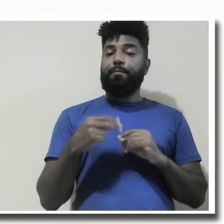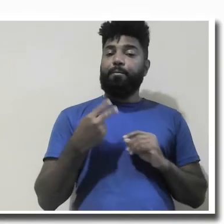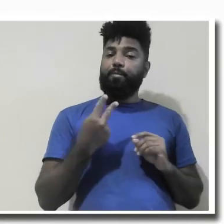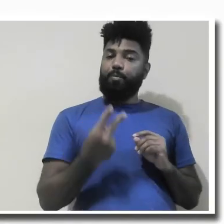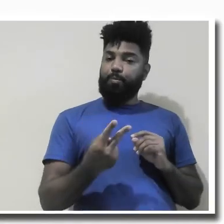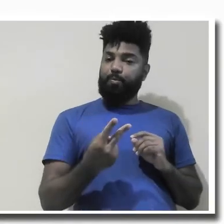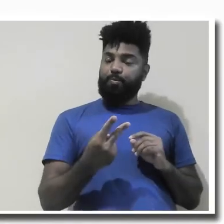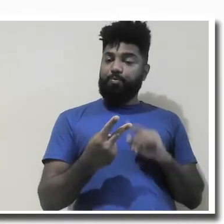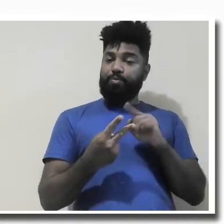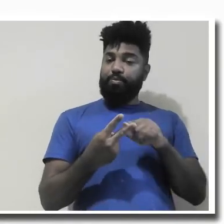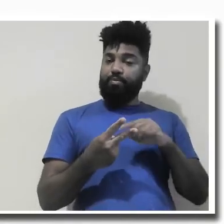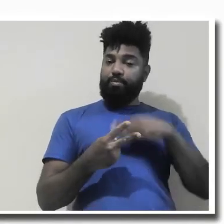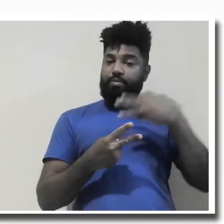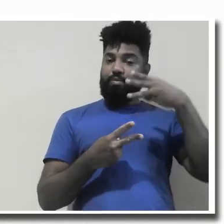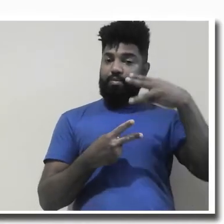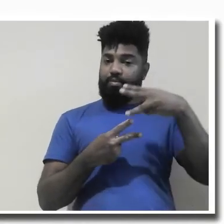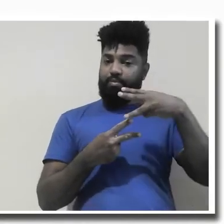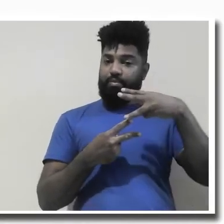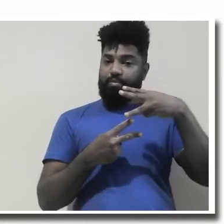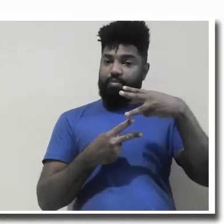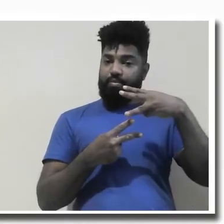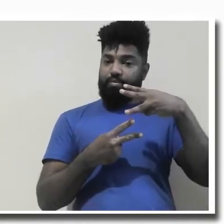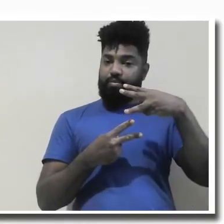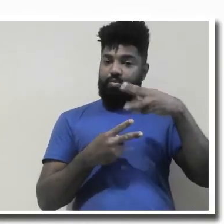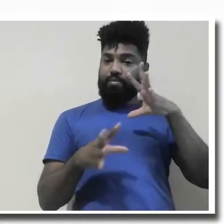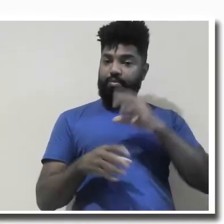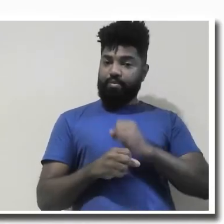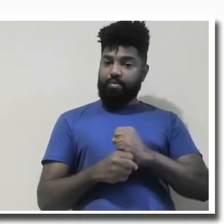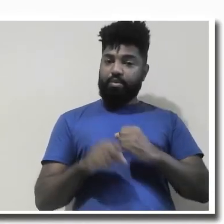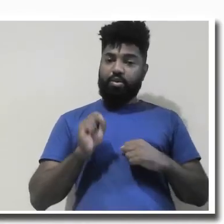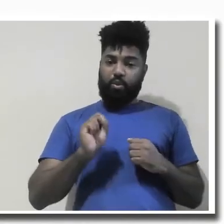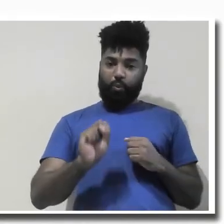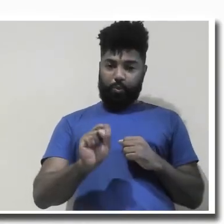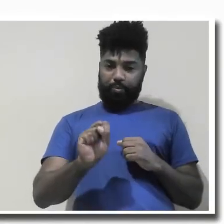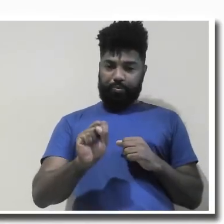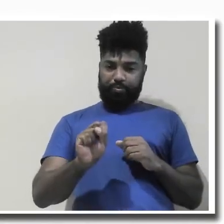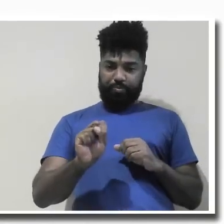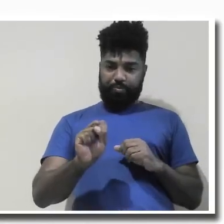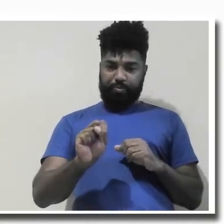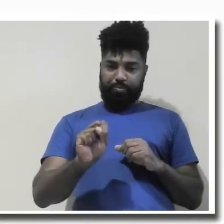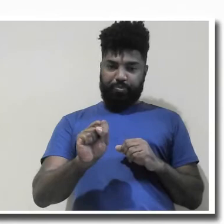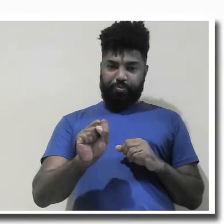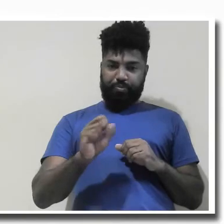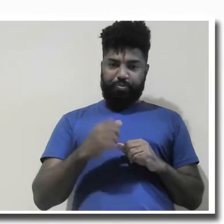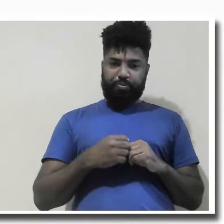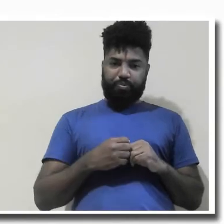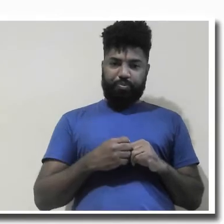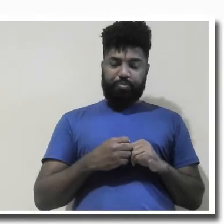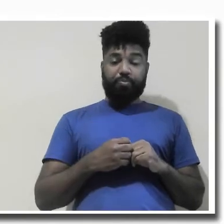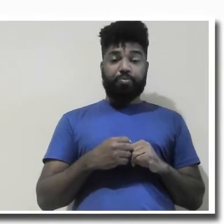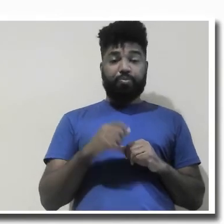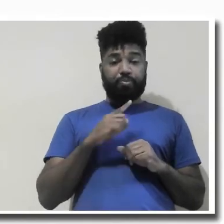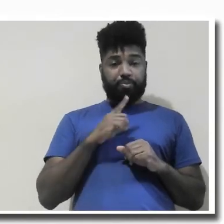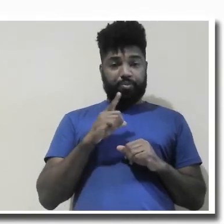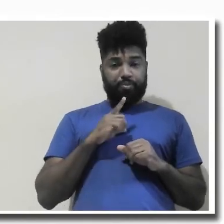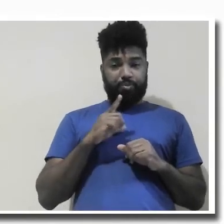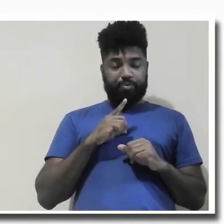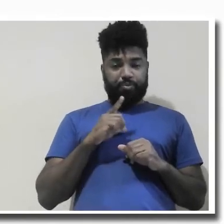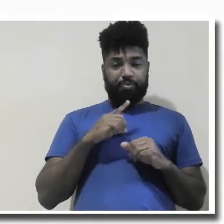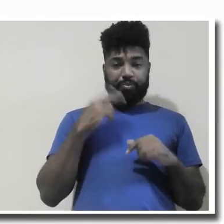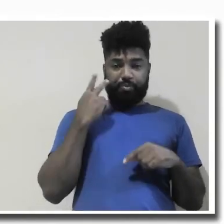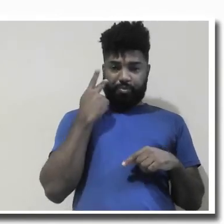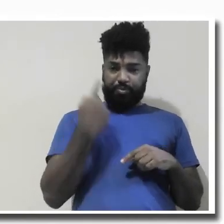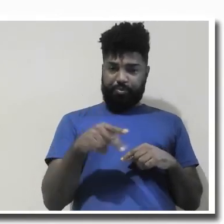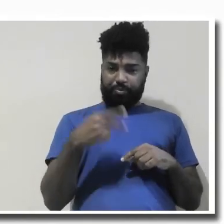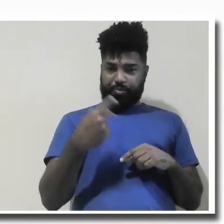2 elevado ao cubo é 8. Utilizando a